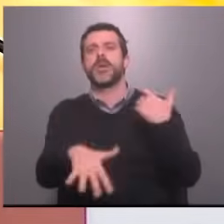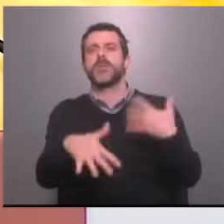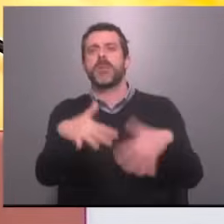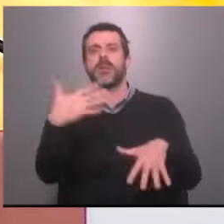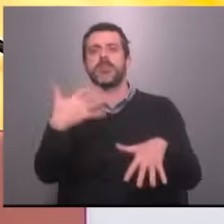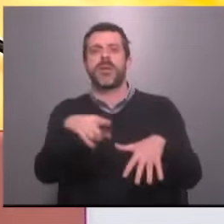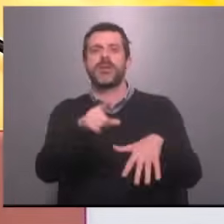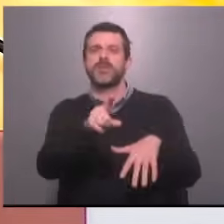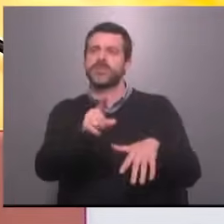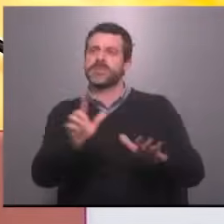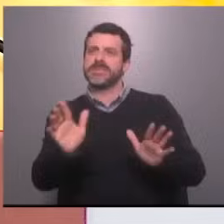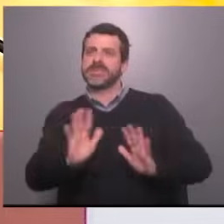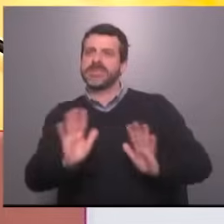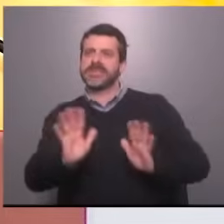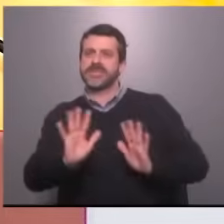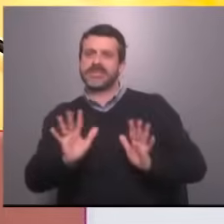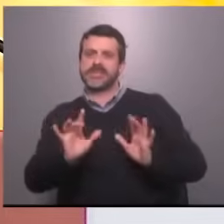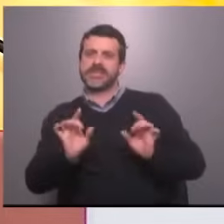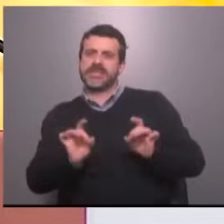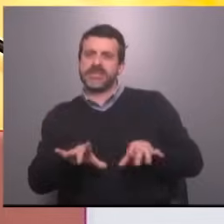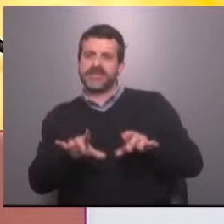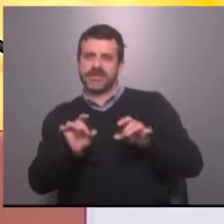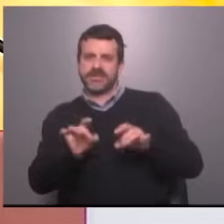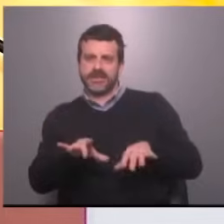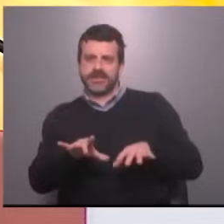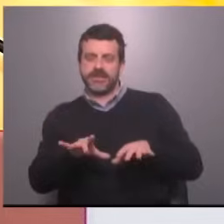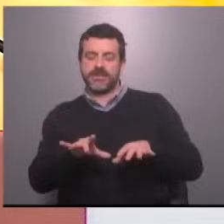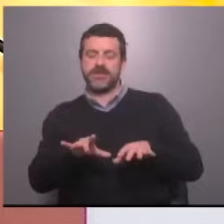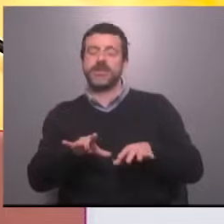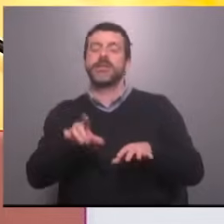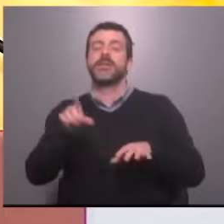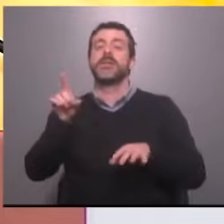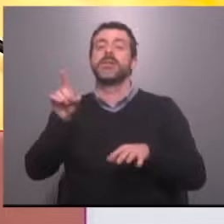Afastai-vos de toda a espécie de mal.